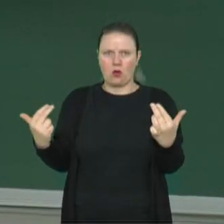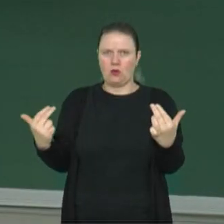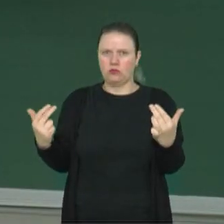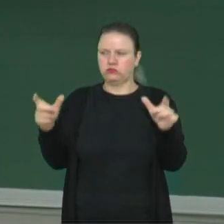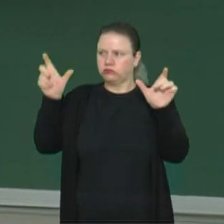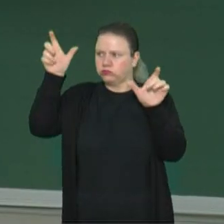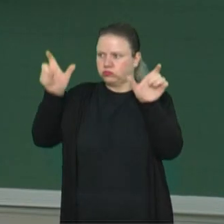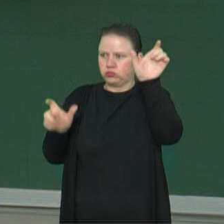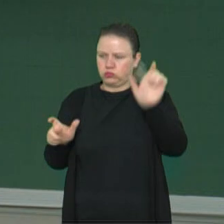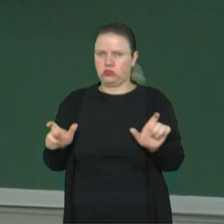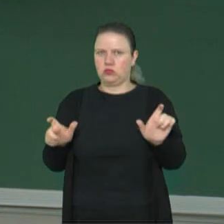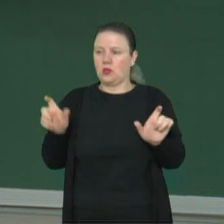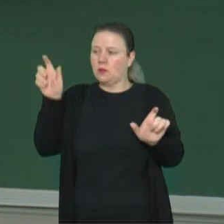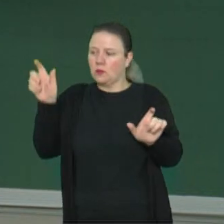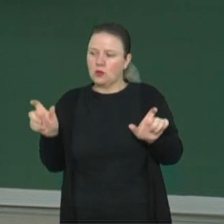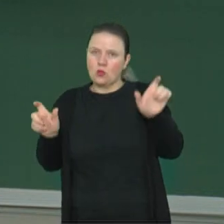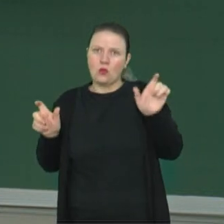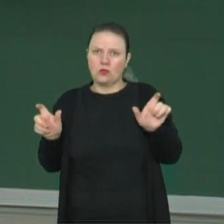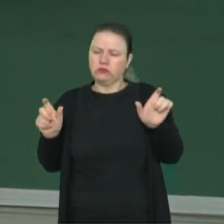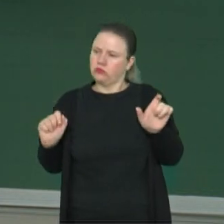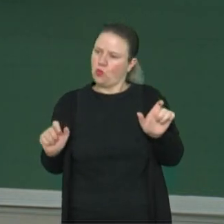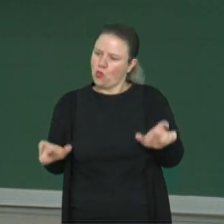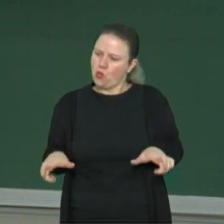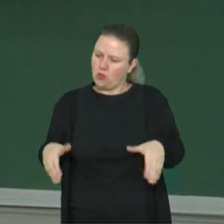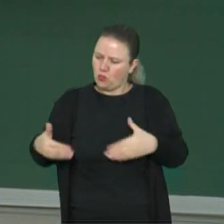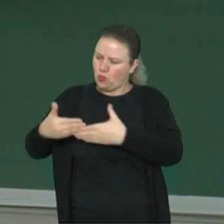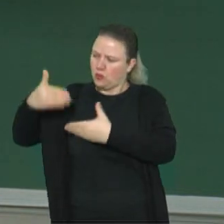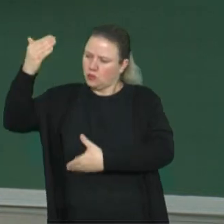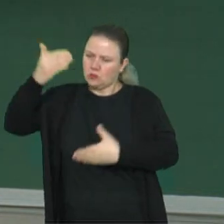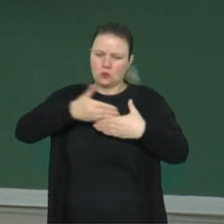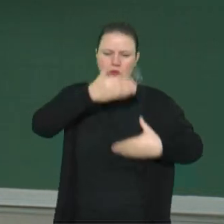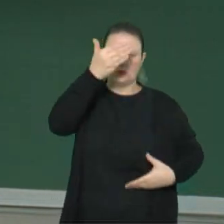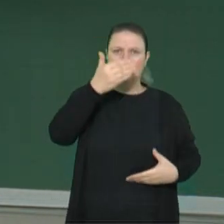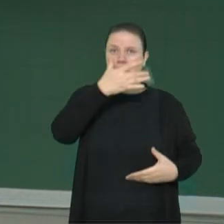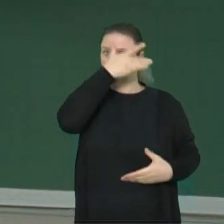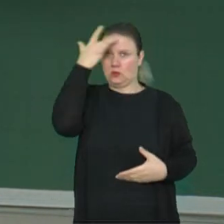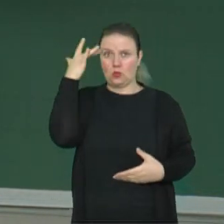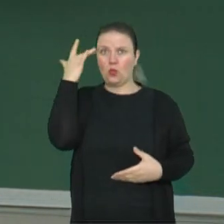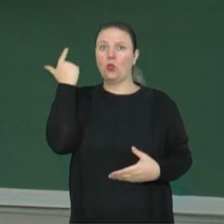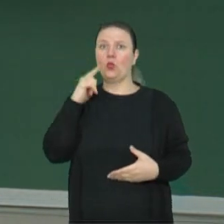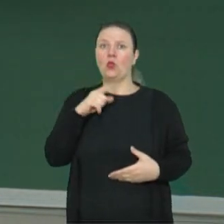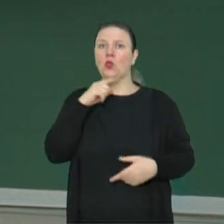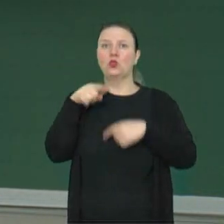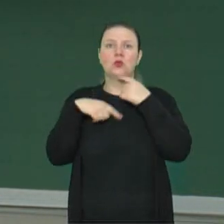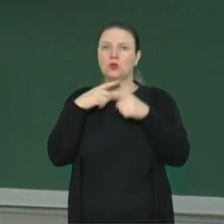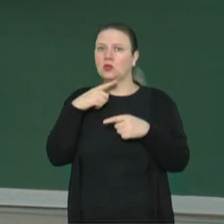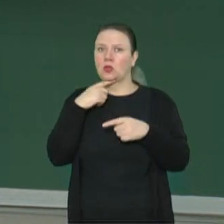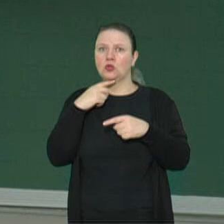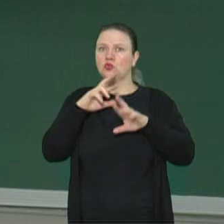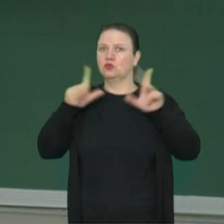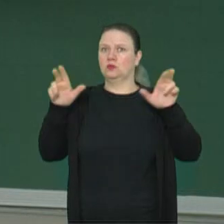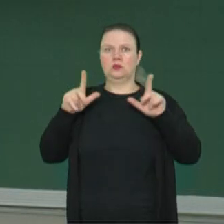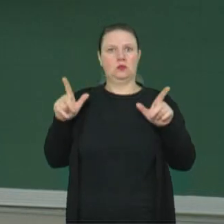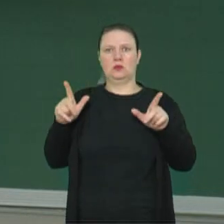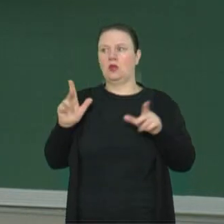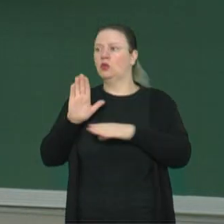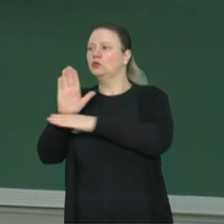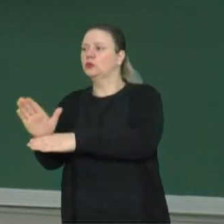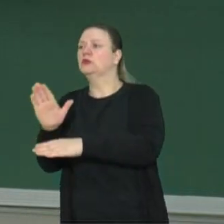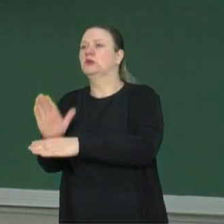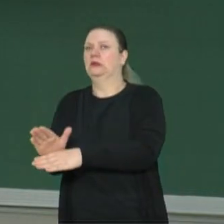no mesmo local, então a pista é igual tanto a quanto a B, para que o atleta assim não consiga privilegiar